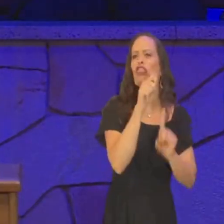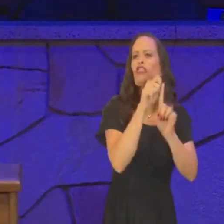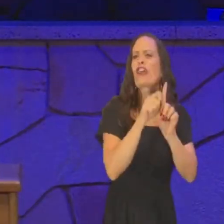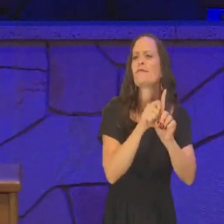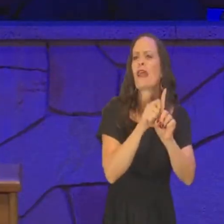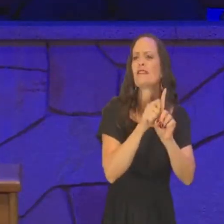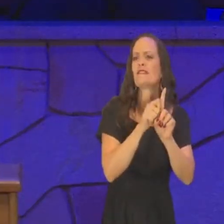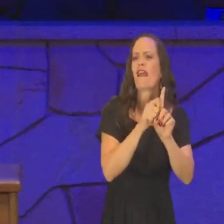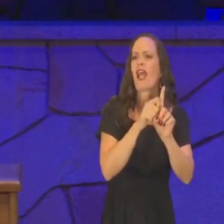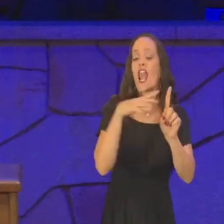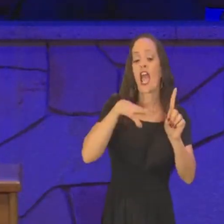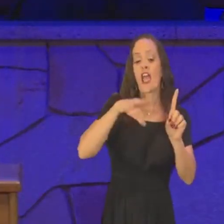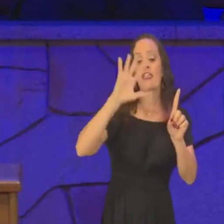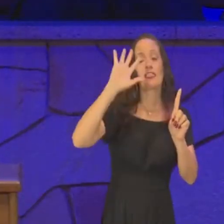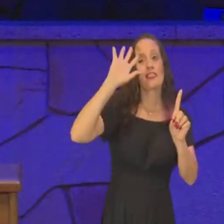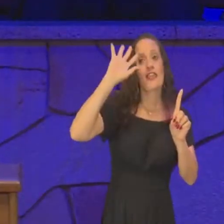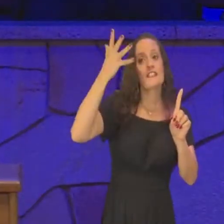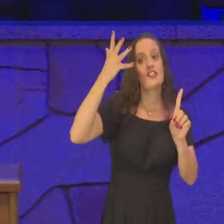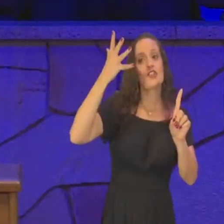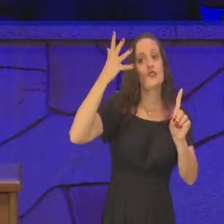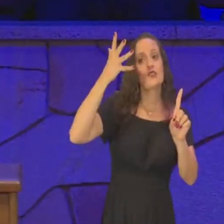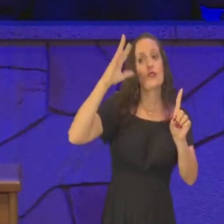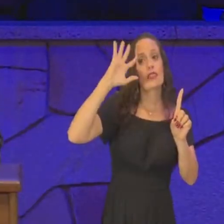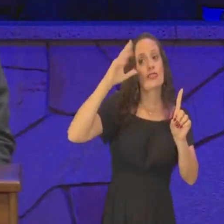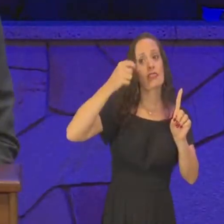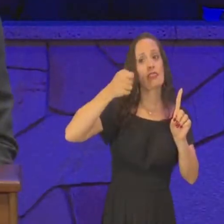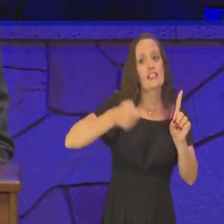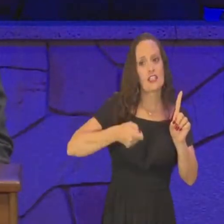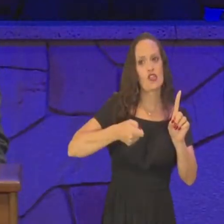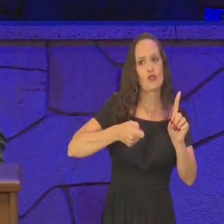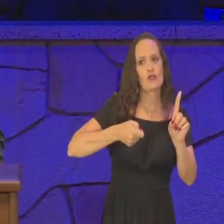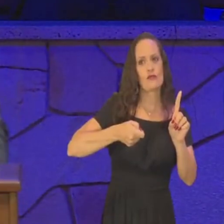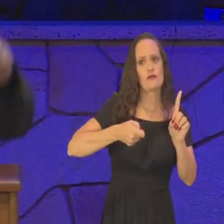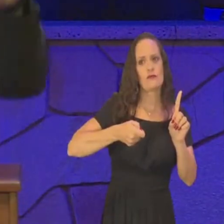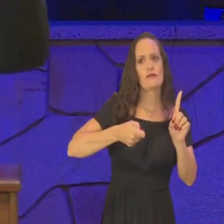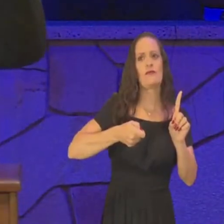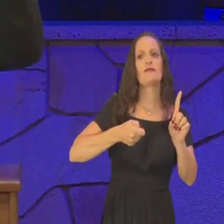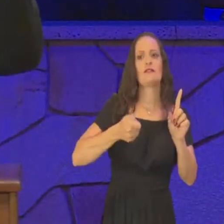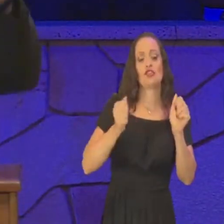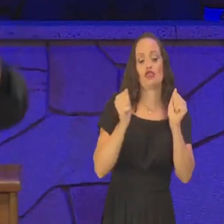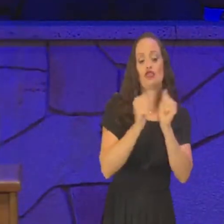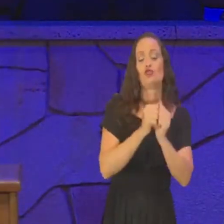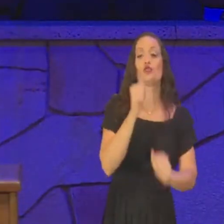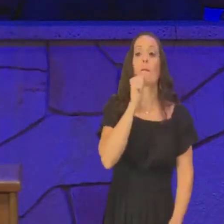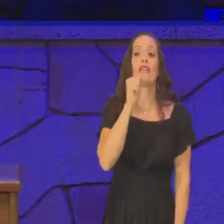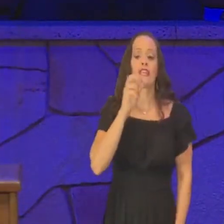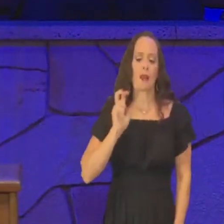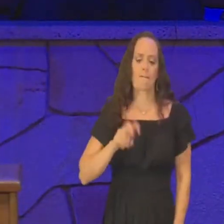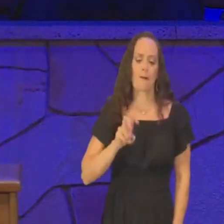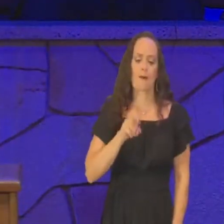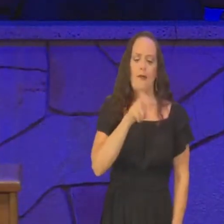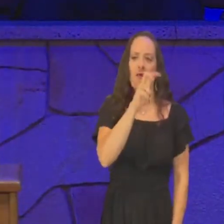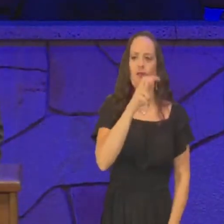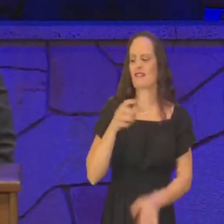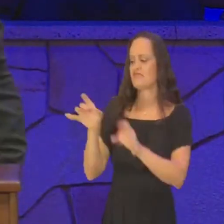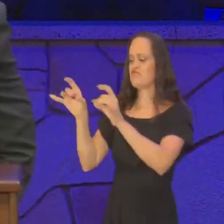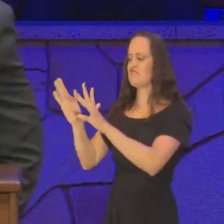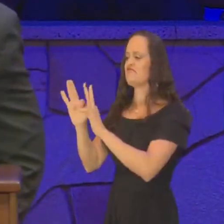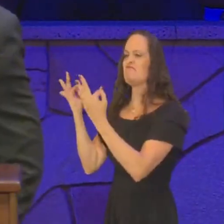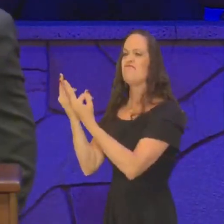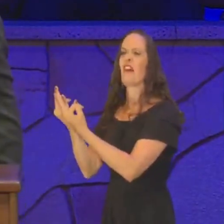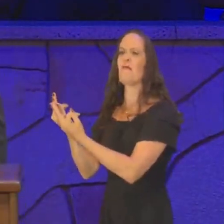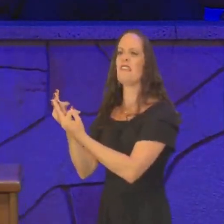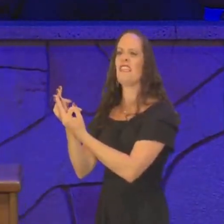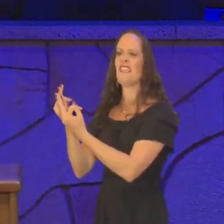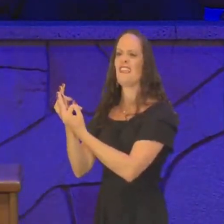E ele subiu, e ele se sentiu mal, e a sua nova amiga, que queria